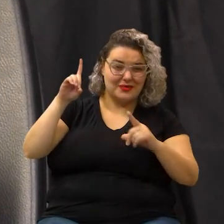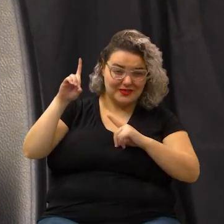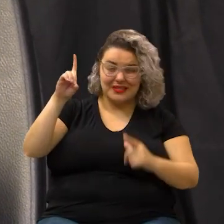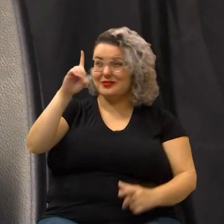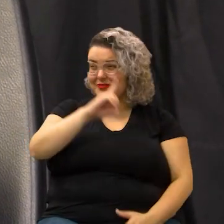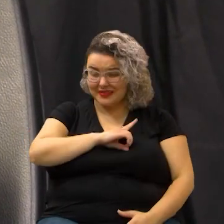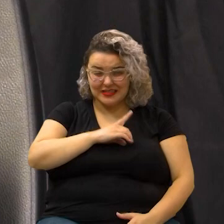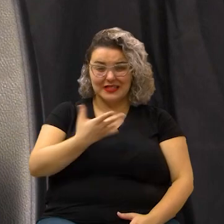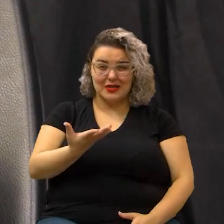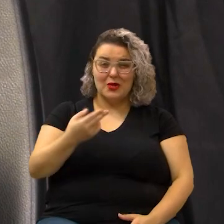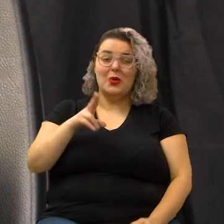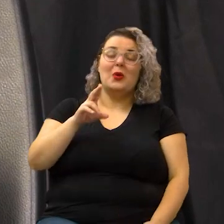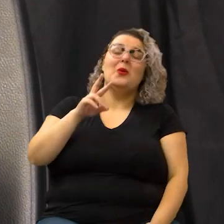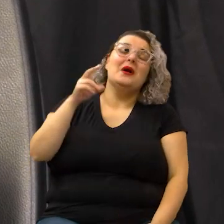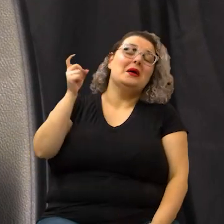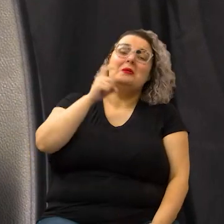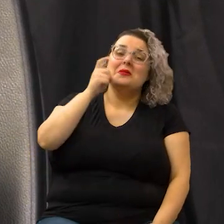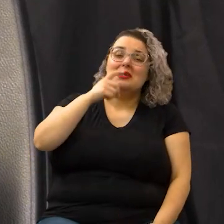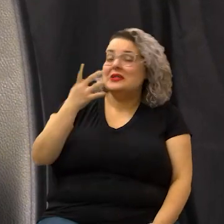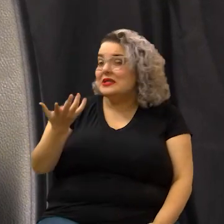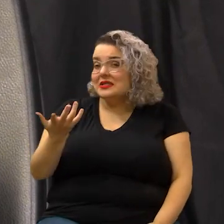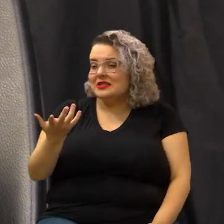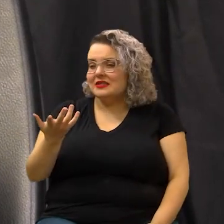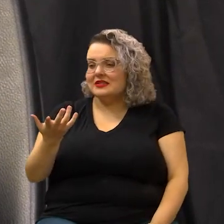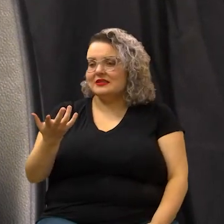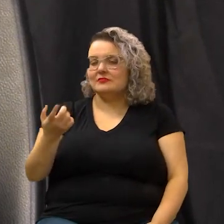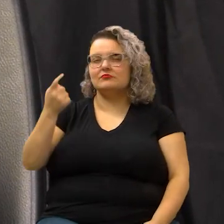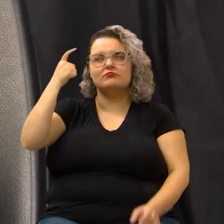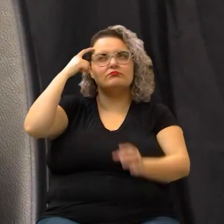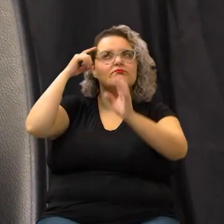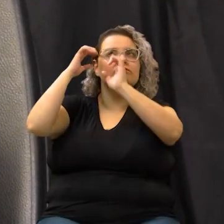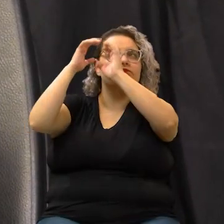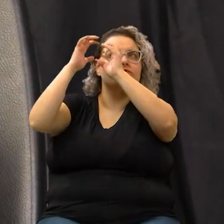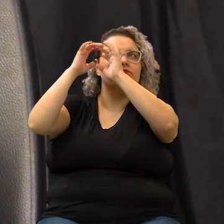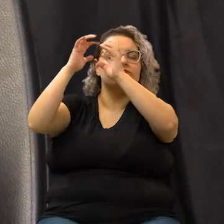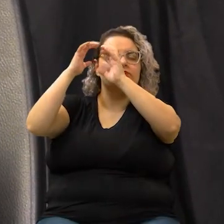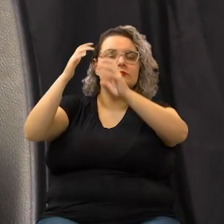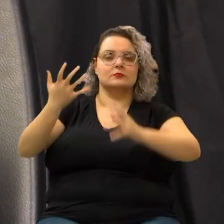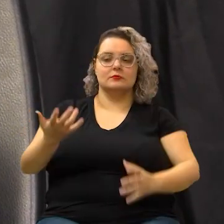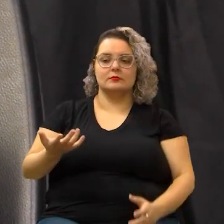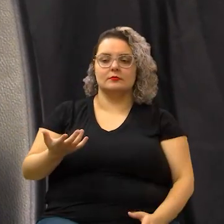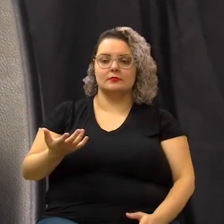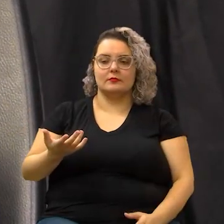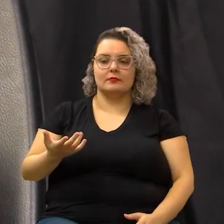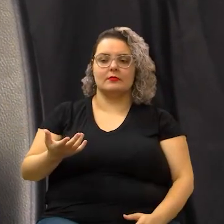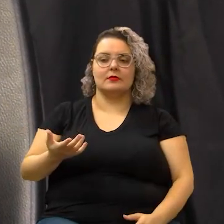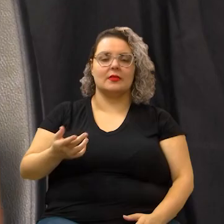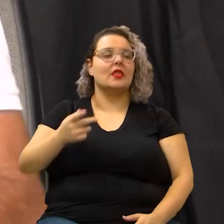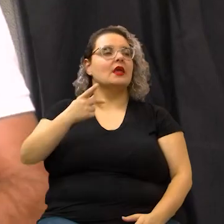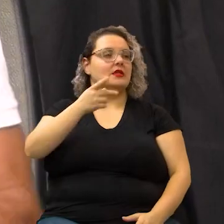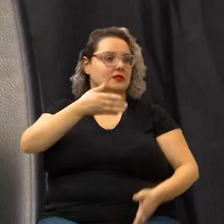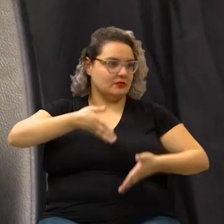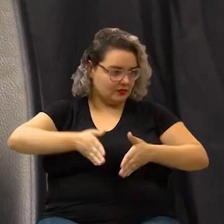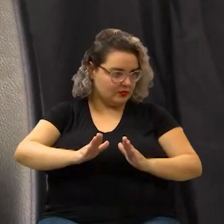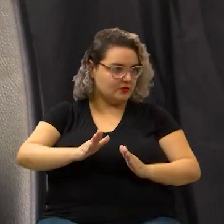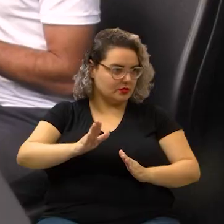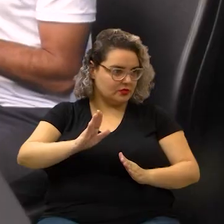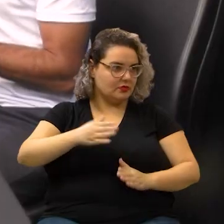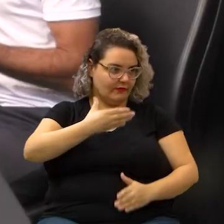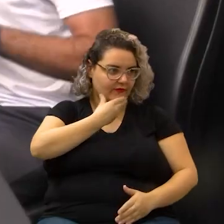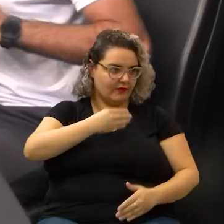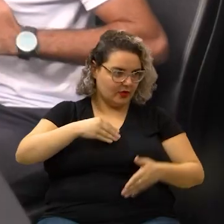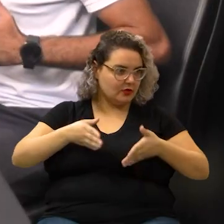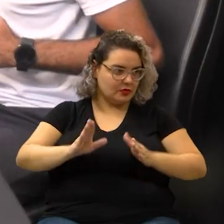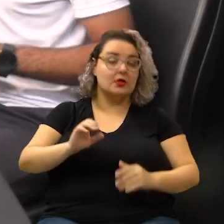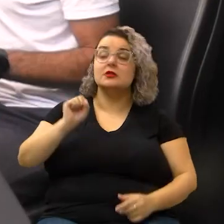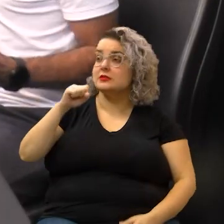Eu tenho Deus na minha vida? Ou é mentira? Ou é uma história? Então foi uma reflexão que um dia... Seu filho já era nascido. Já.